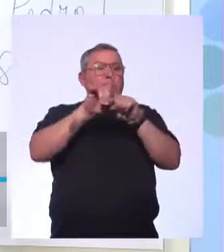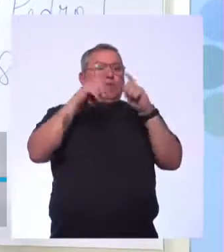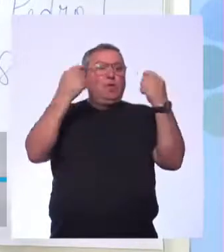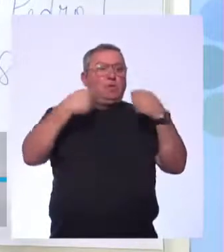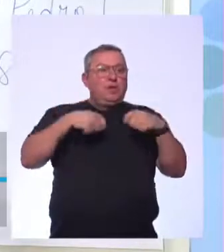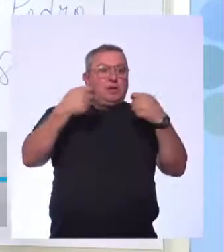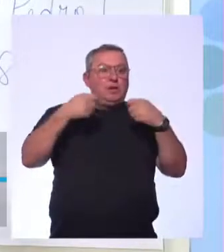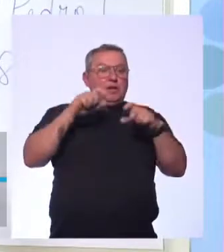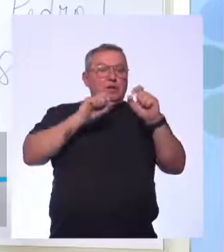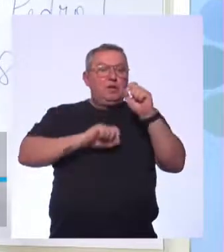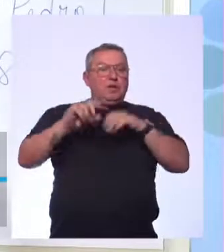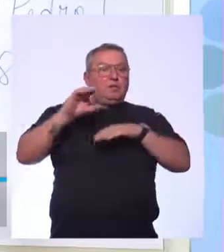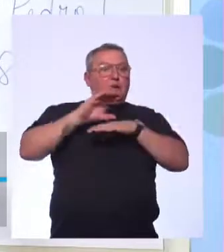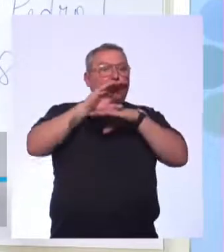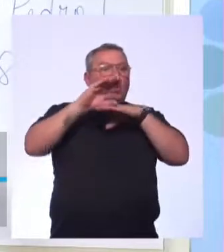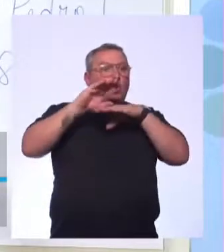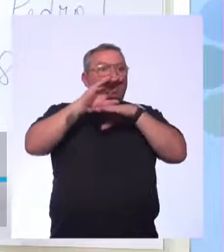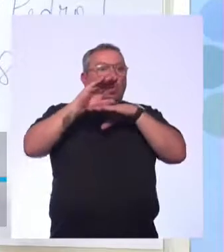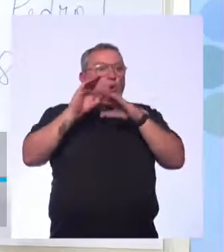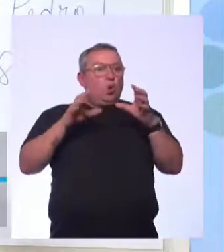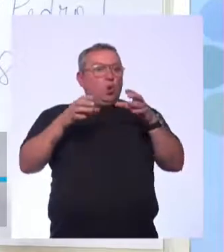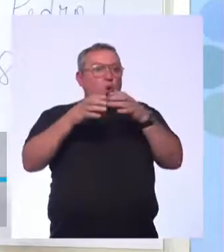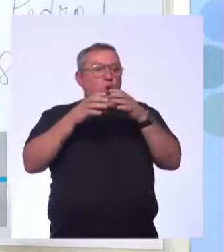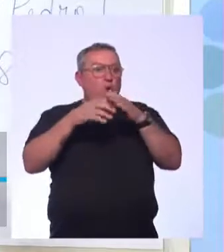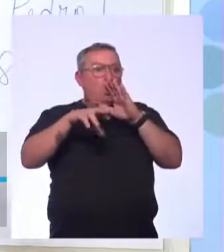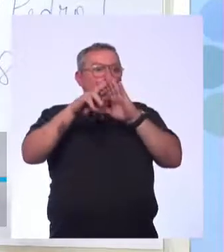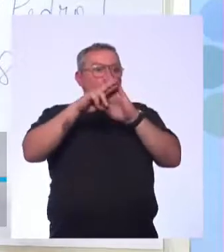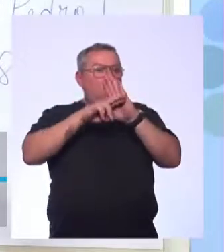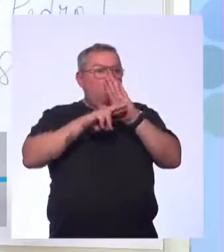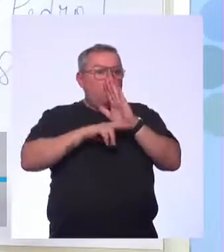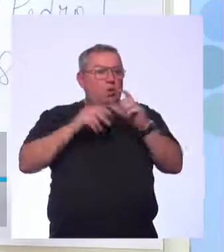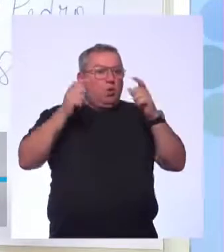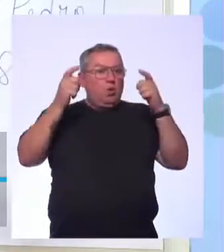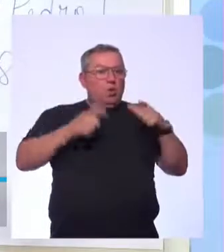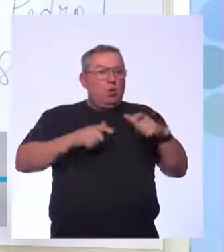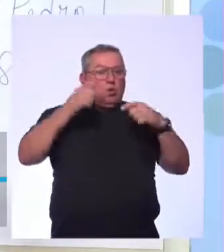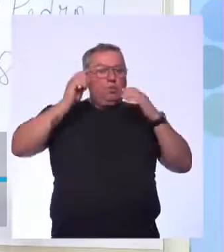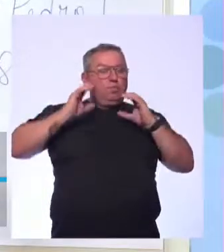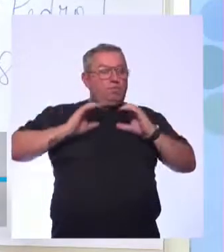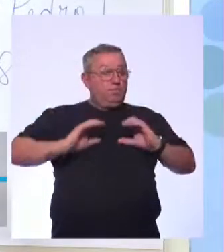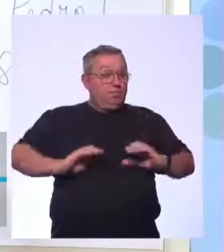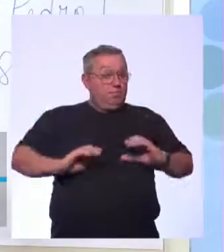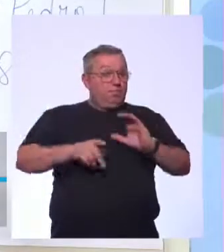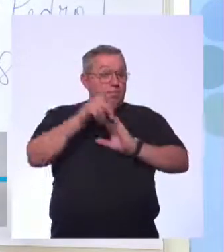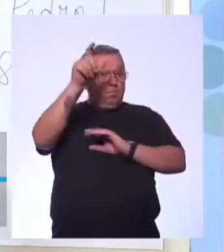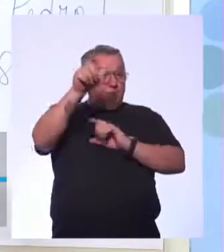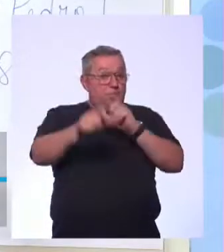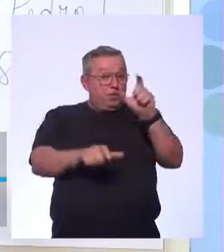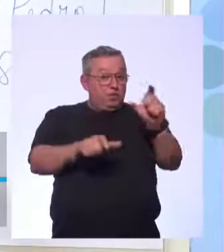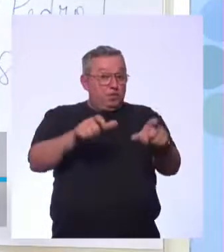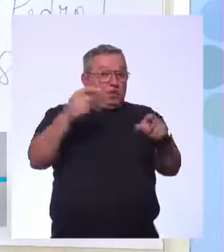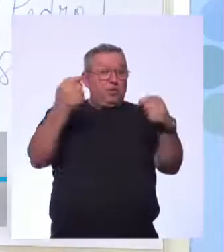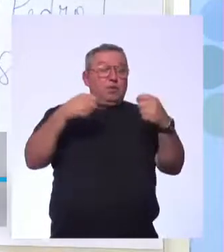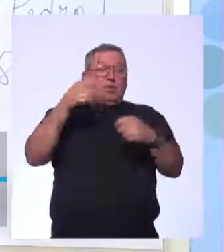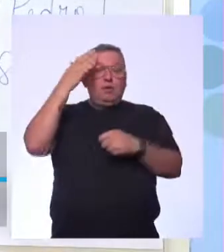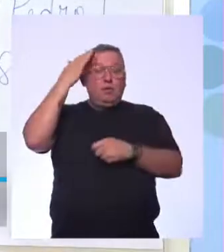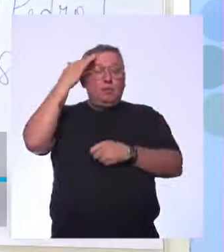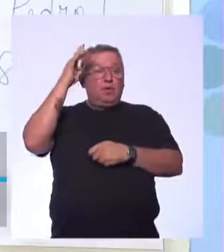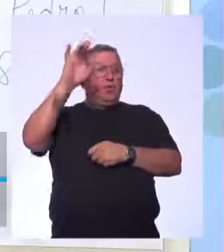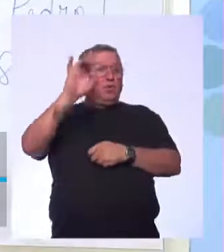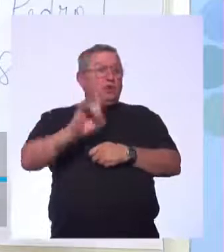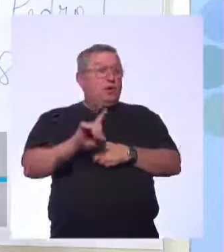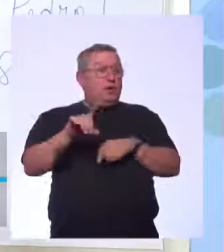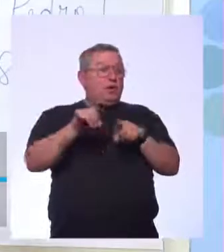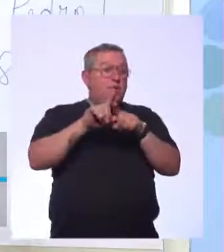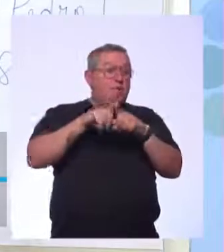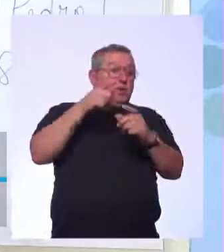uma Constituição, um conjunto de regras onde os cidadãos daquele país devem saber quais são os seus direitos e